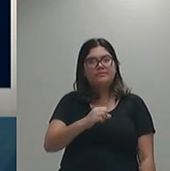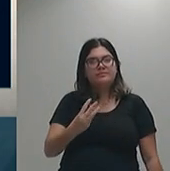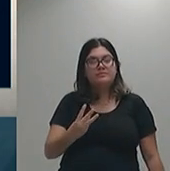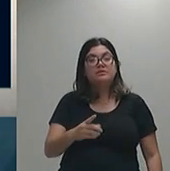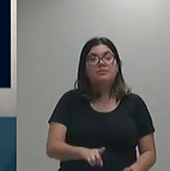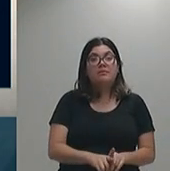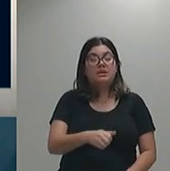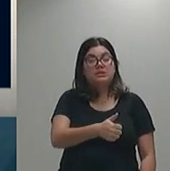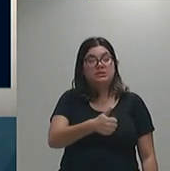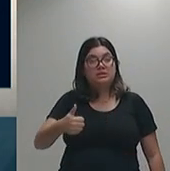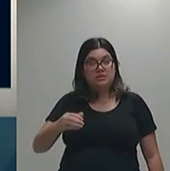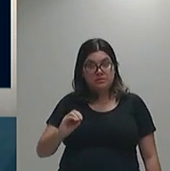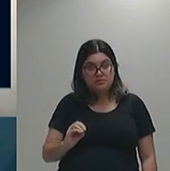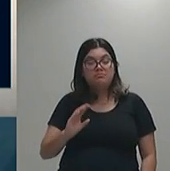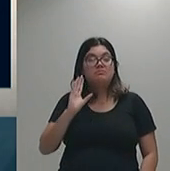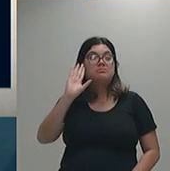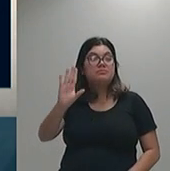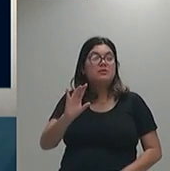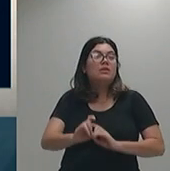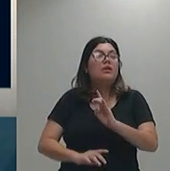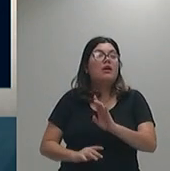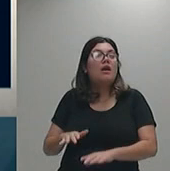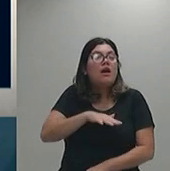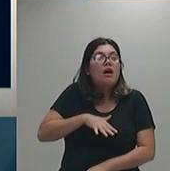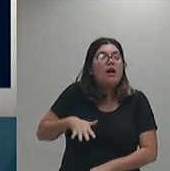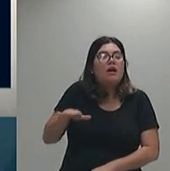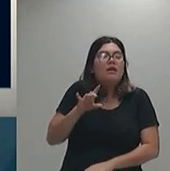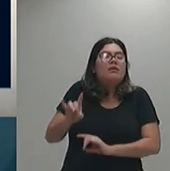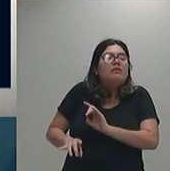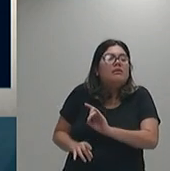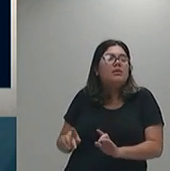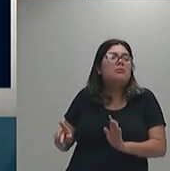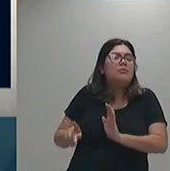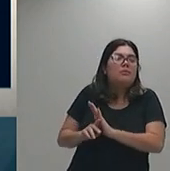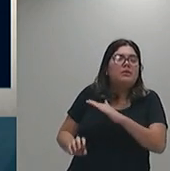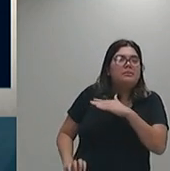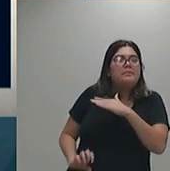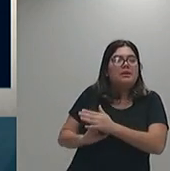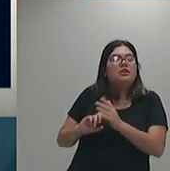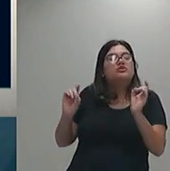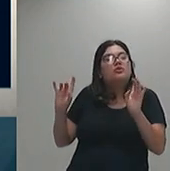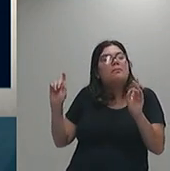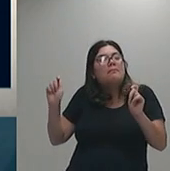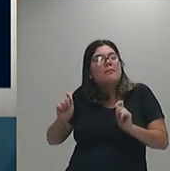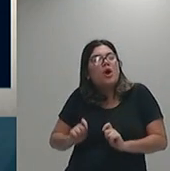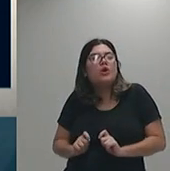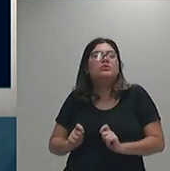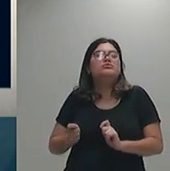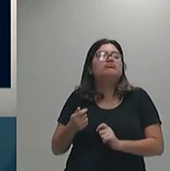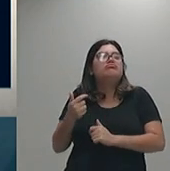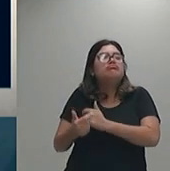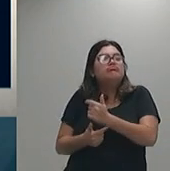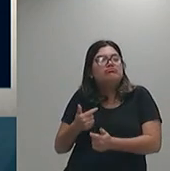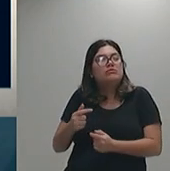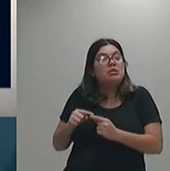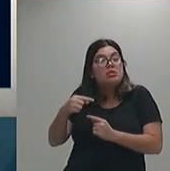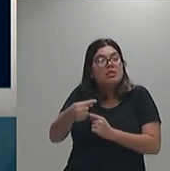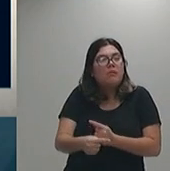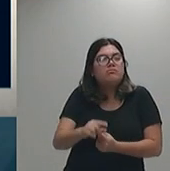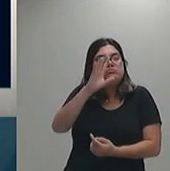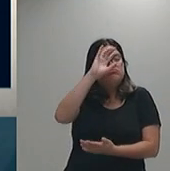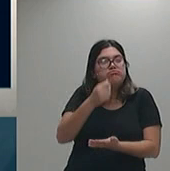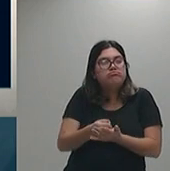sobretudo onde o exercício da legitimidade ordinária da companhia que somente pode pode atuar após a de e sempre ar